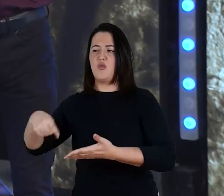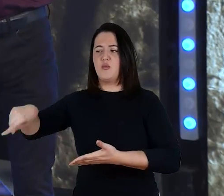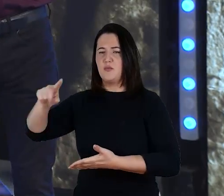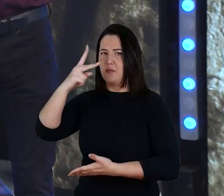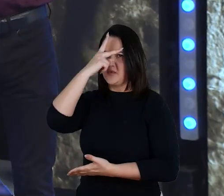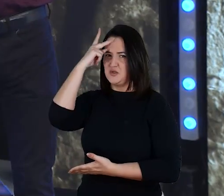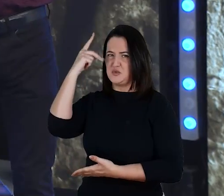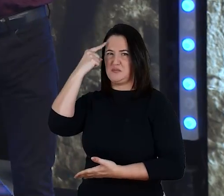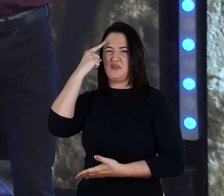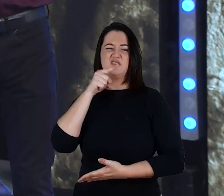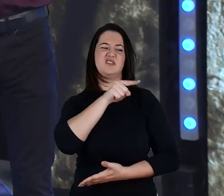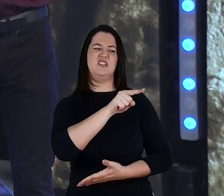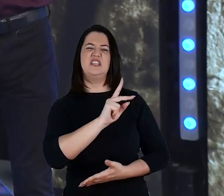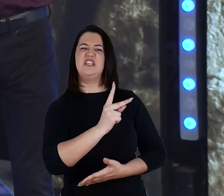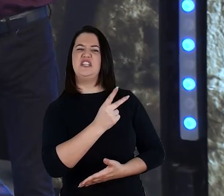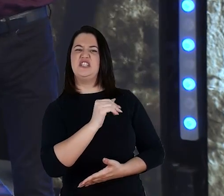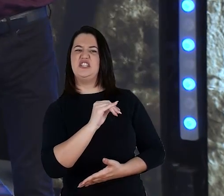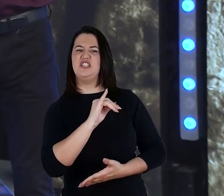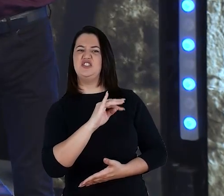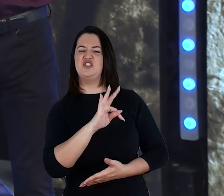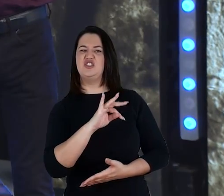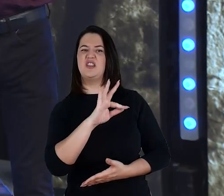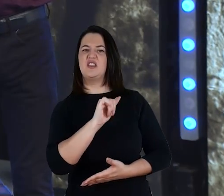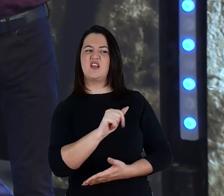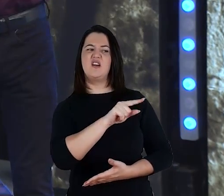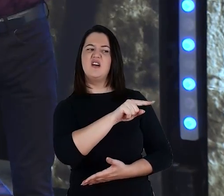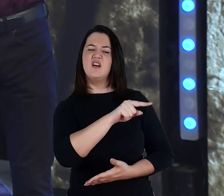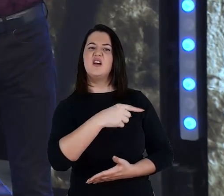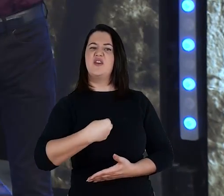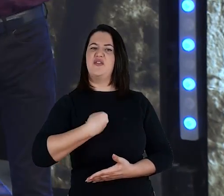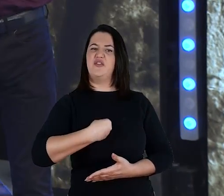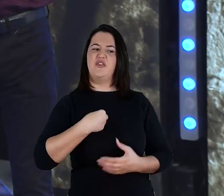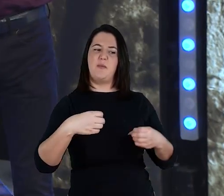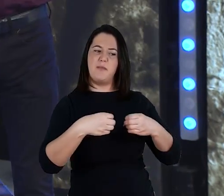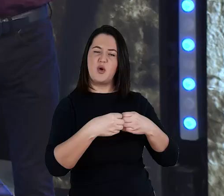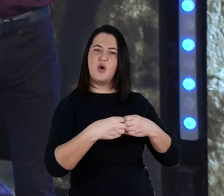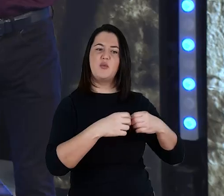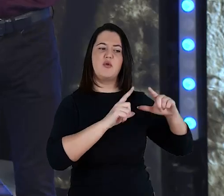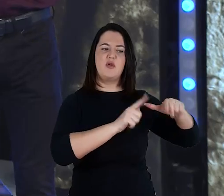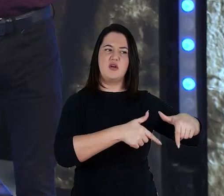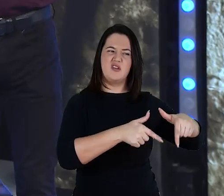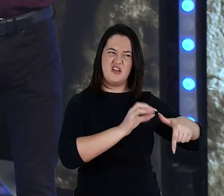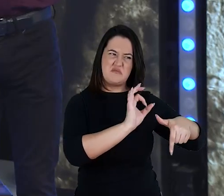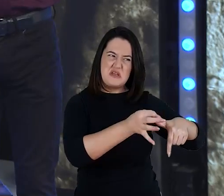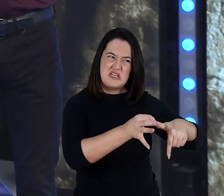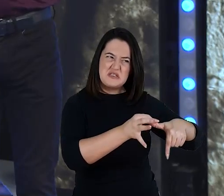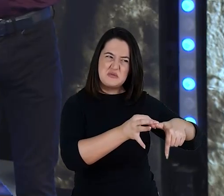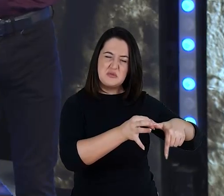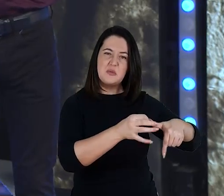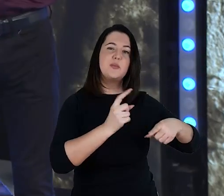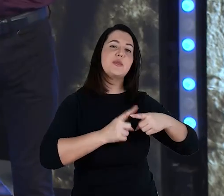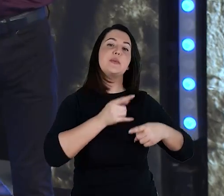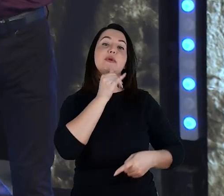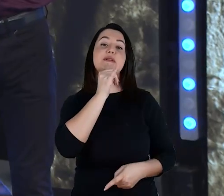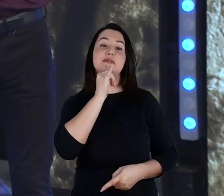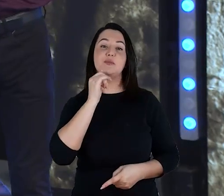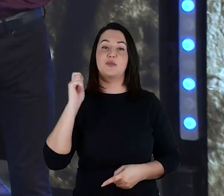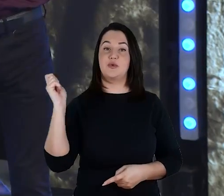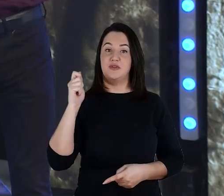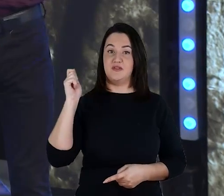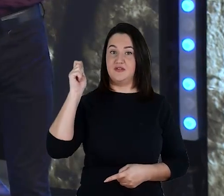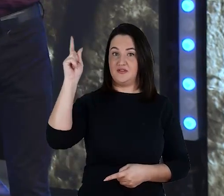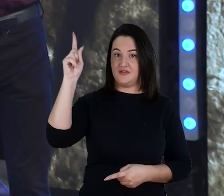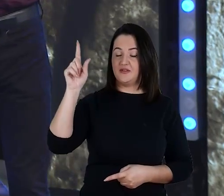os hititas, ali vizinhos dos hebreus, seriam os mesmos hititas do grande império, porque, por exemplo, Davi vai